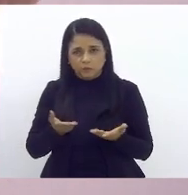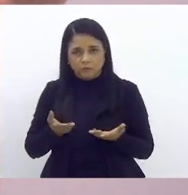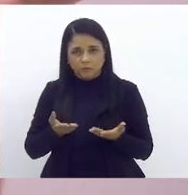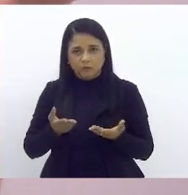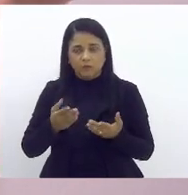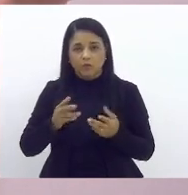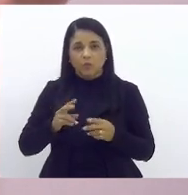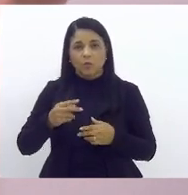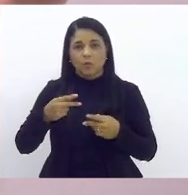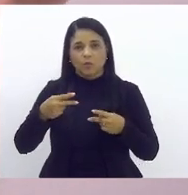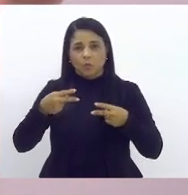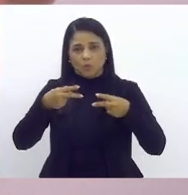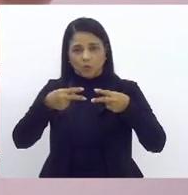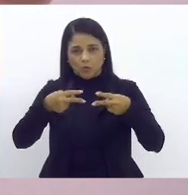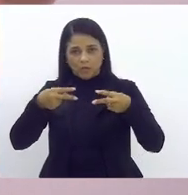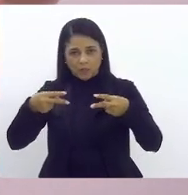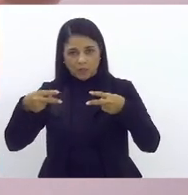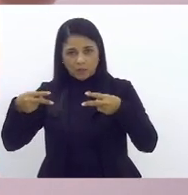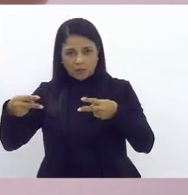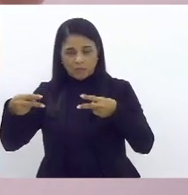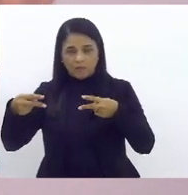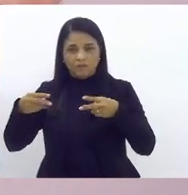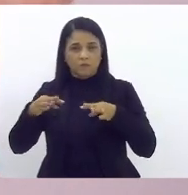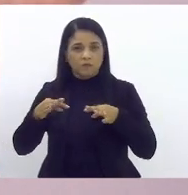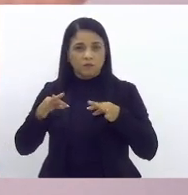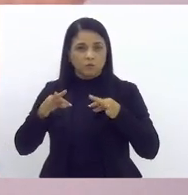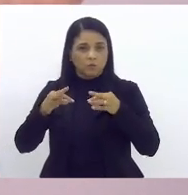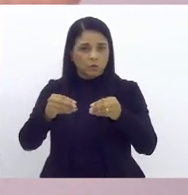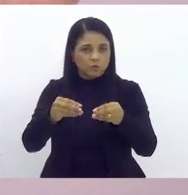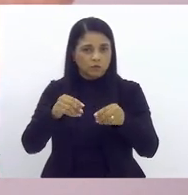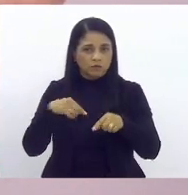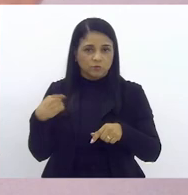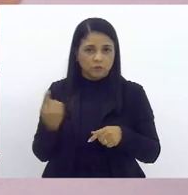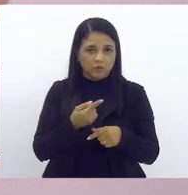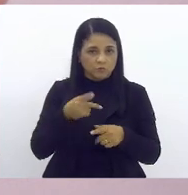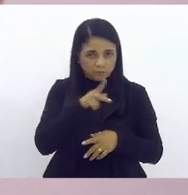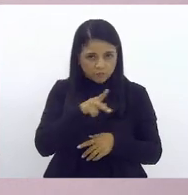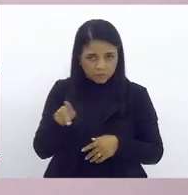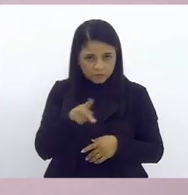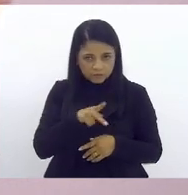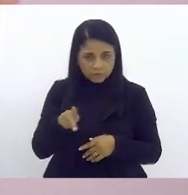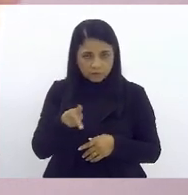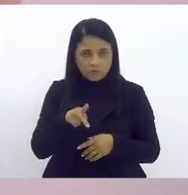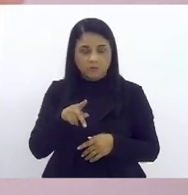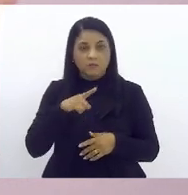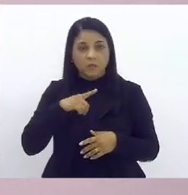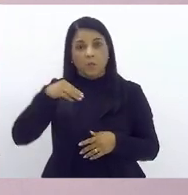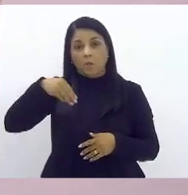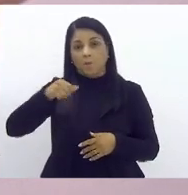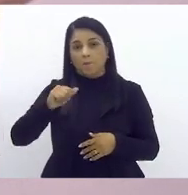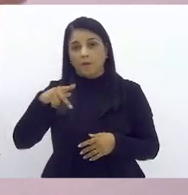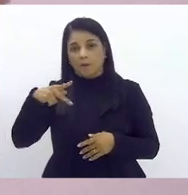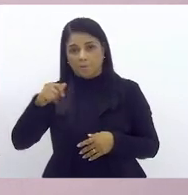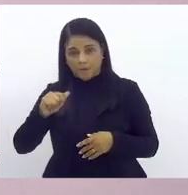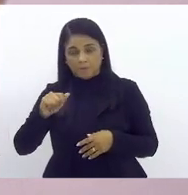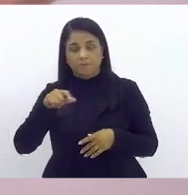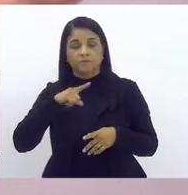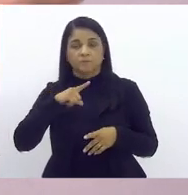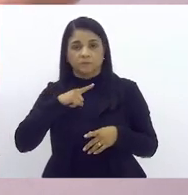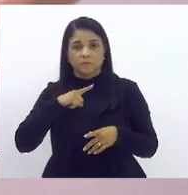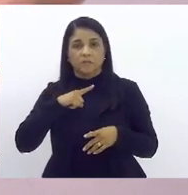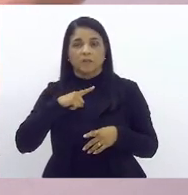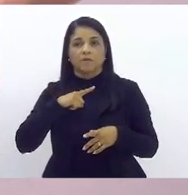colocar o link do mapa do Somos Todas Professoras aqui. A gente tem um mapa. Nesse mapa, a gente